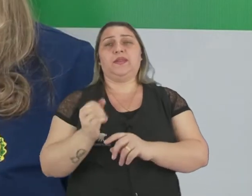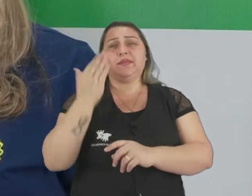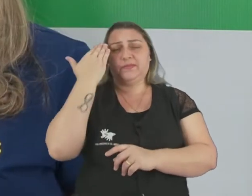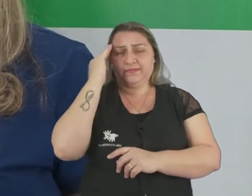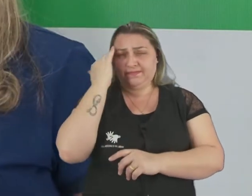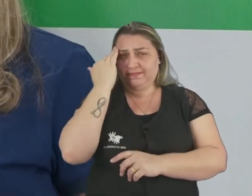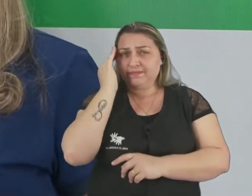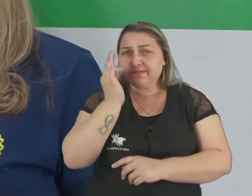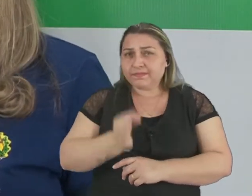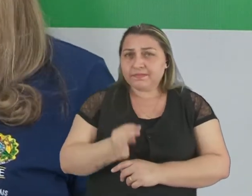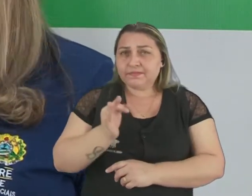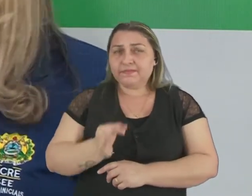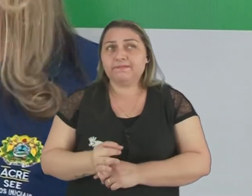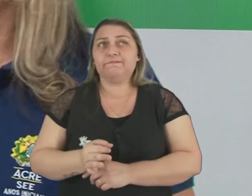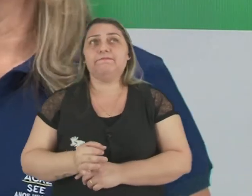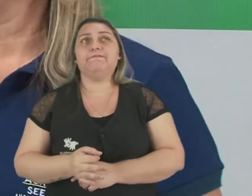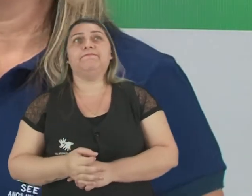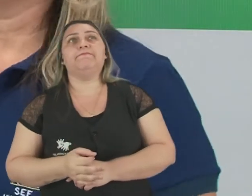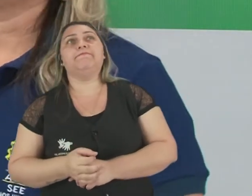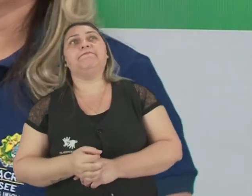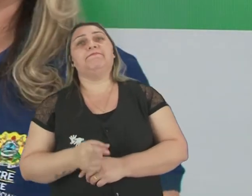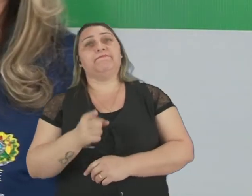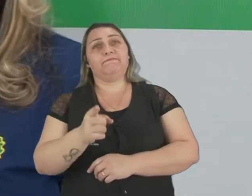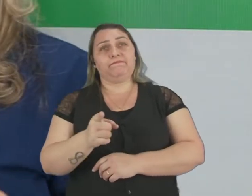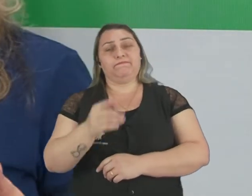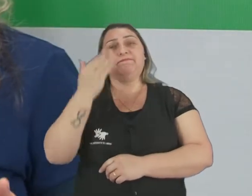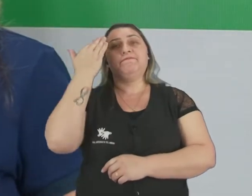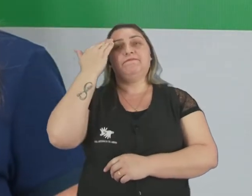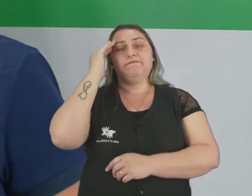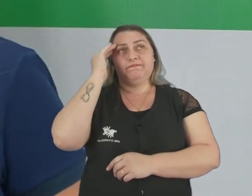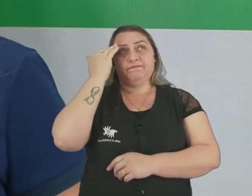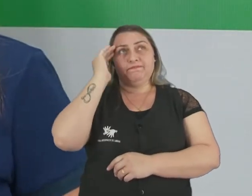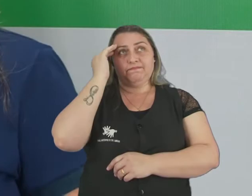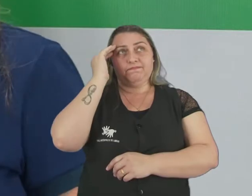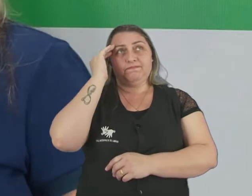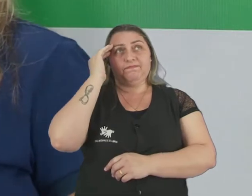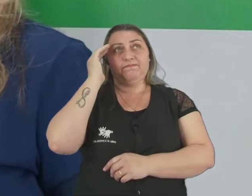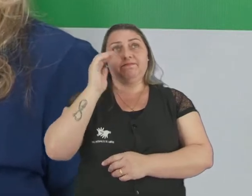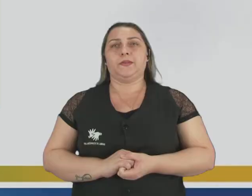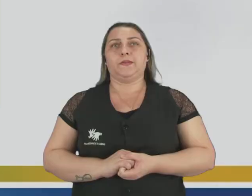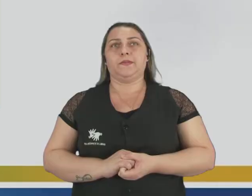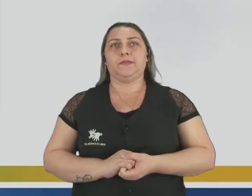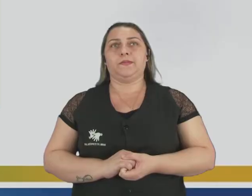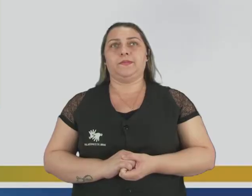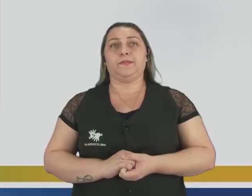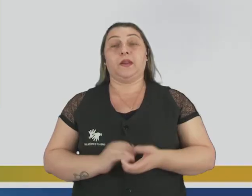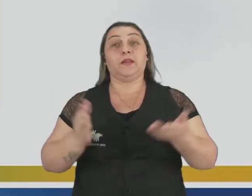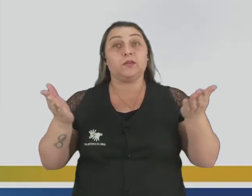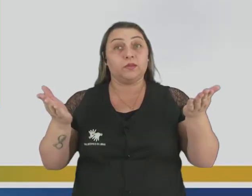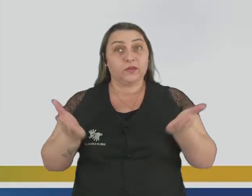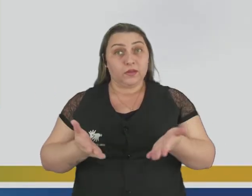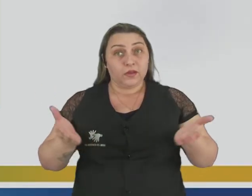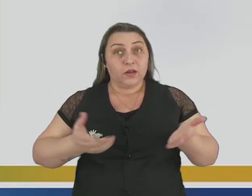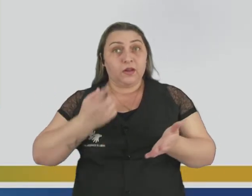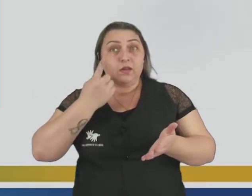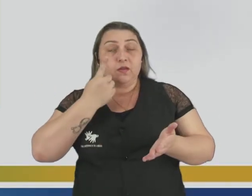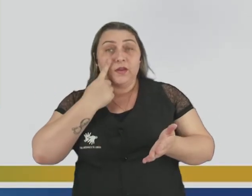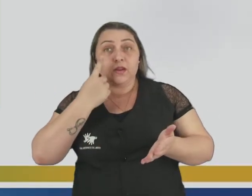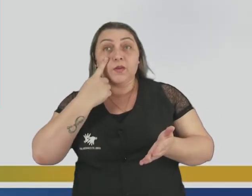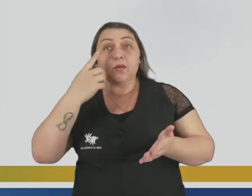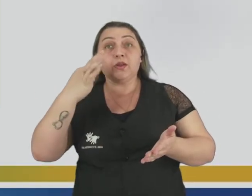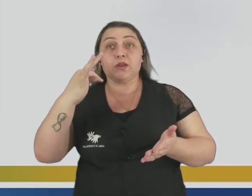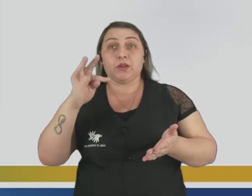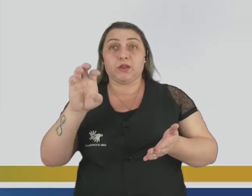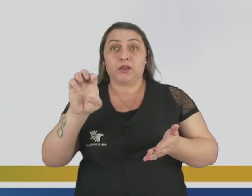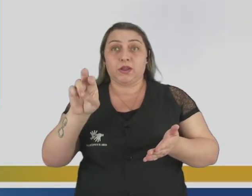compreender direitinho? Eu tenho certeza que você compreendeu, né? Agora nós vamos ver os termos